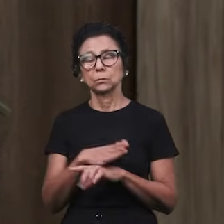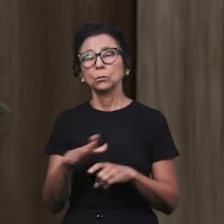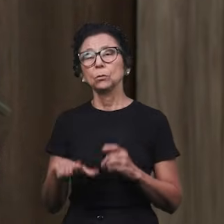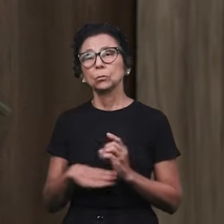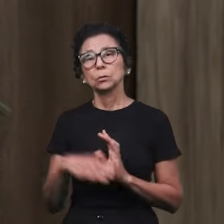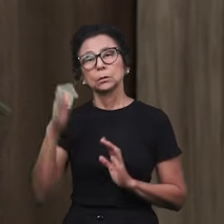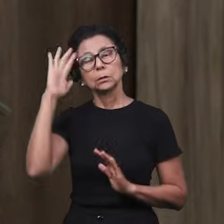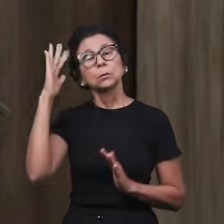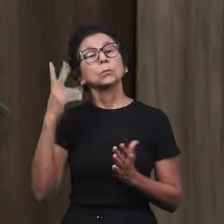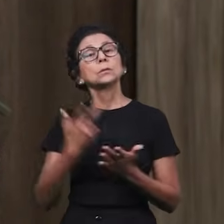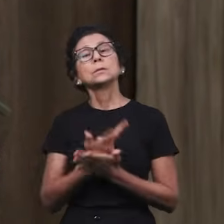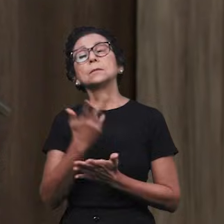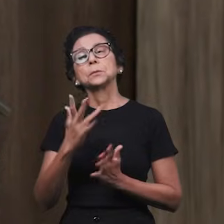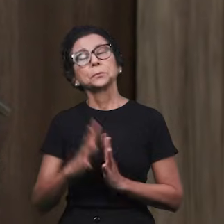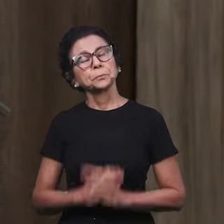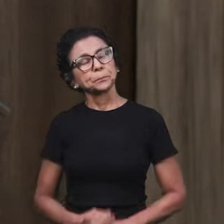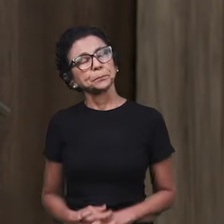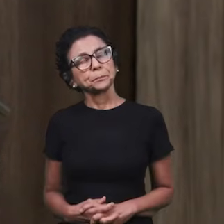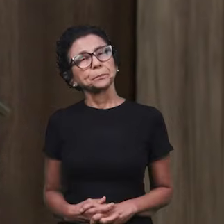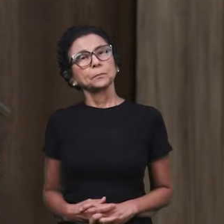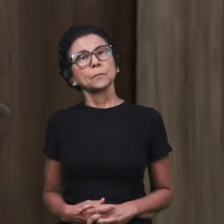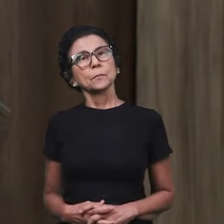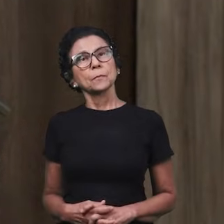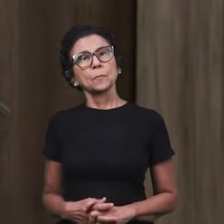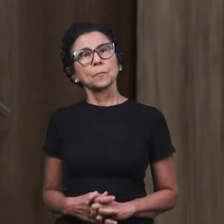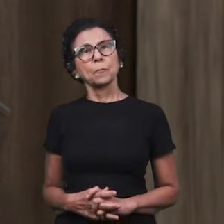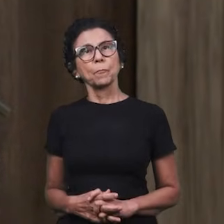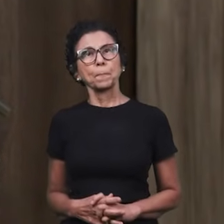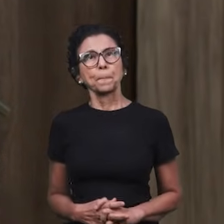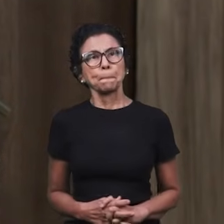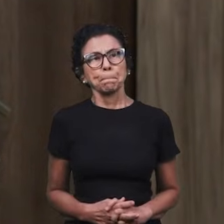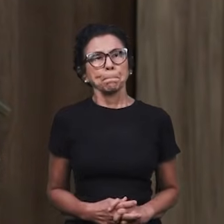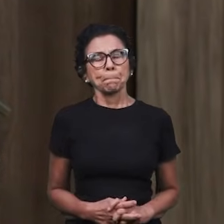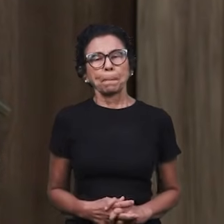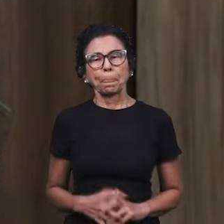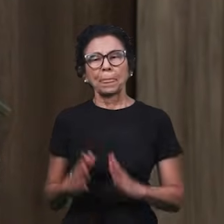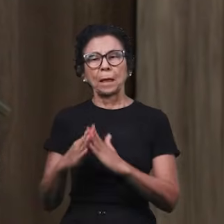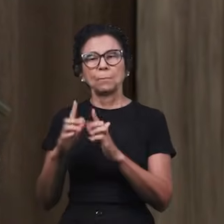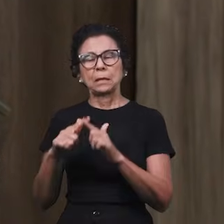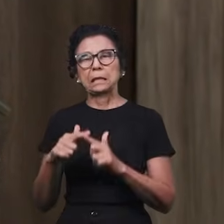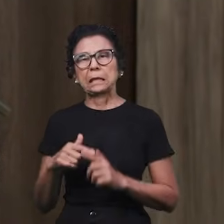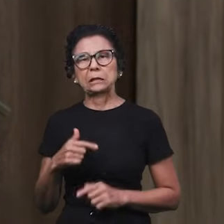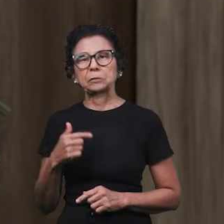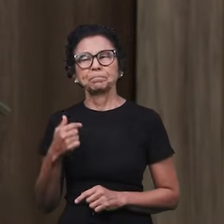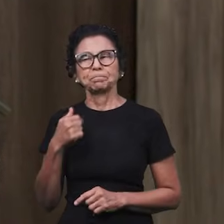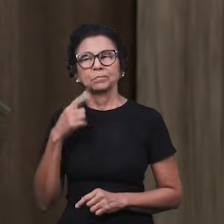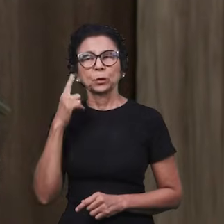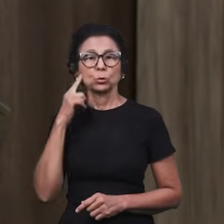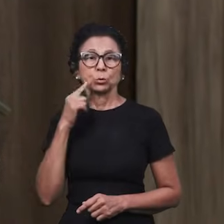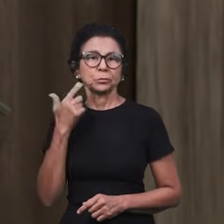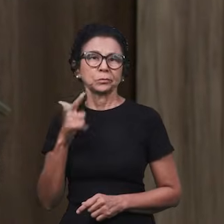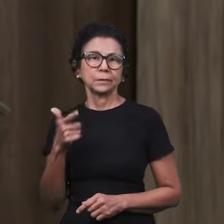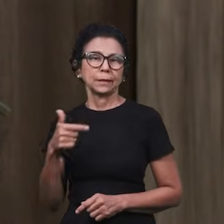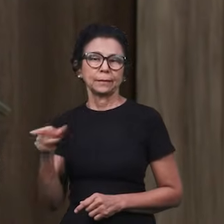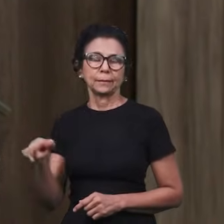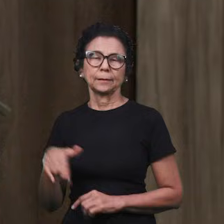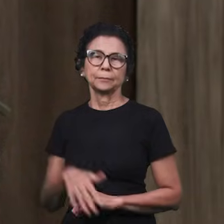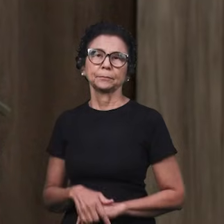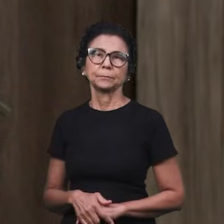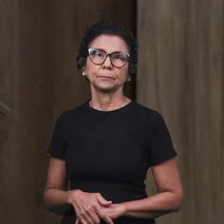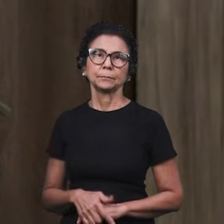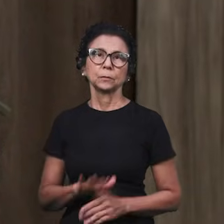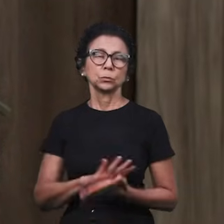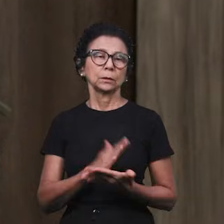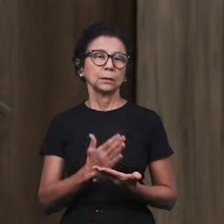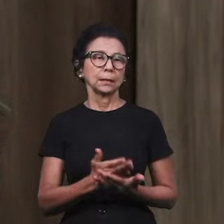culto. Então, mas não tem um surdo na minha igreja, eu já sou intérprete, aí tudo é conversar com o seu ministério. Vai passar no